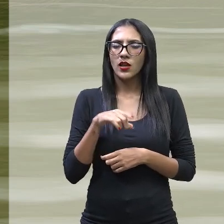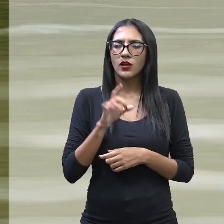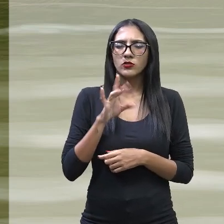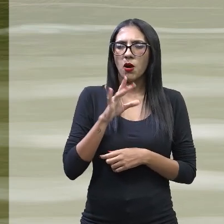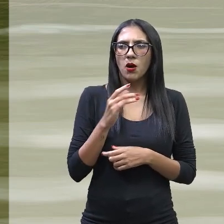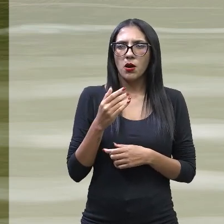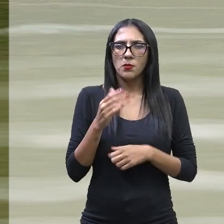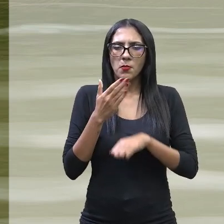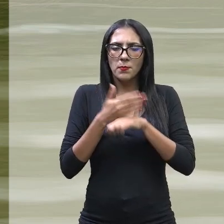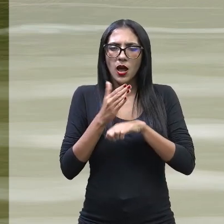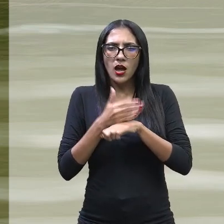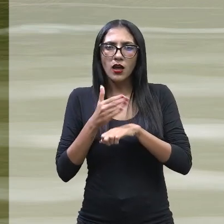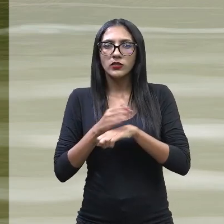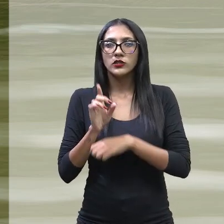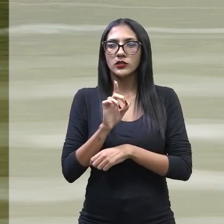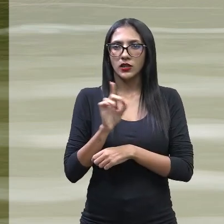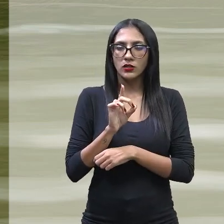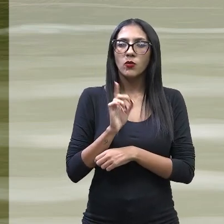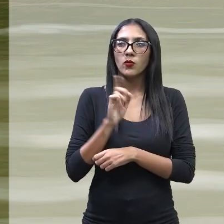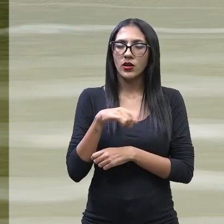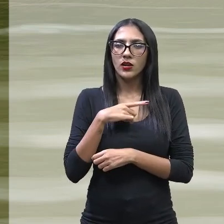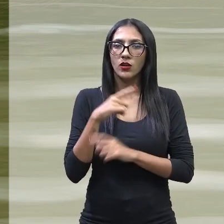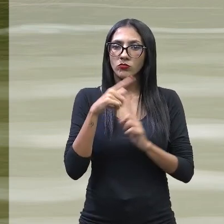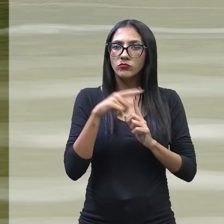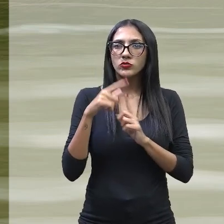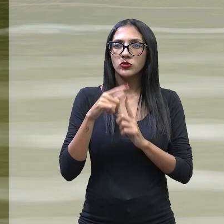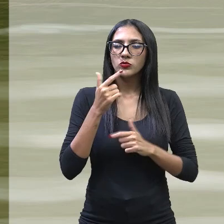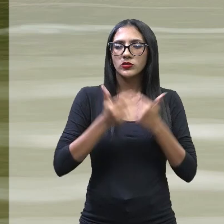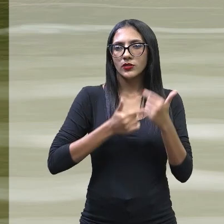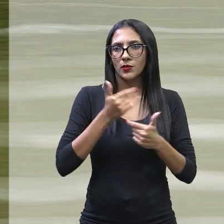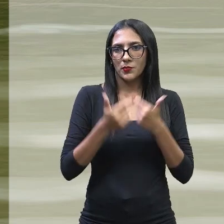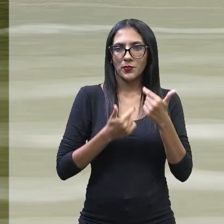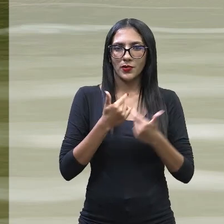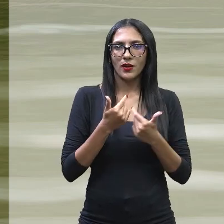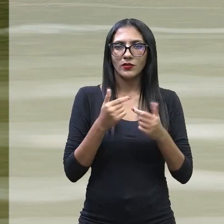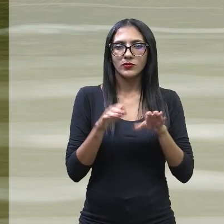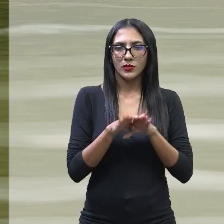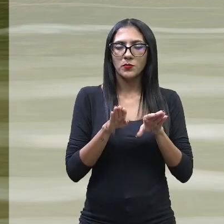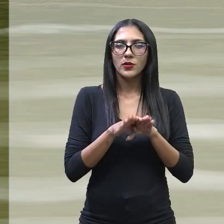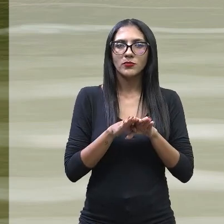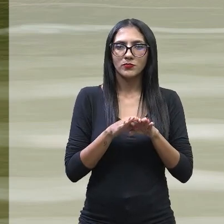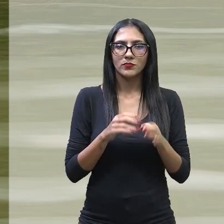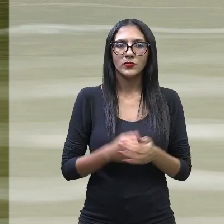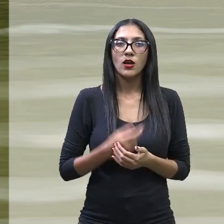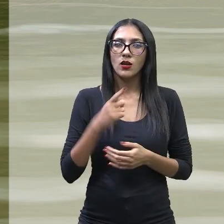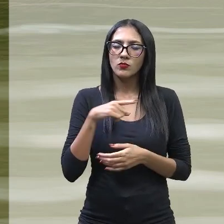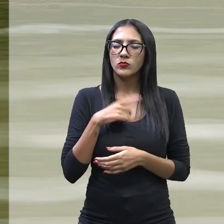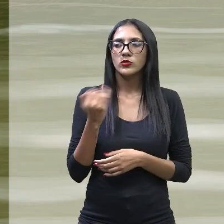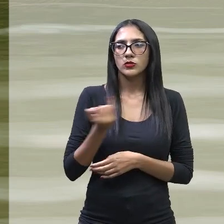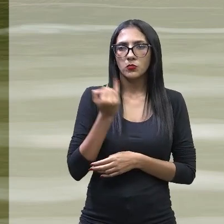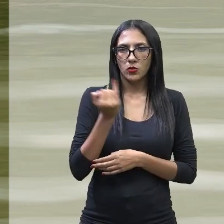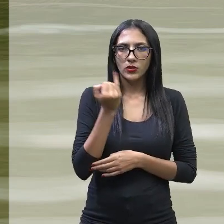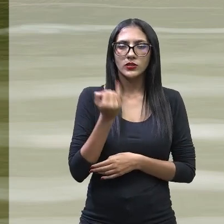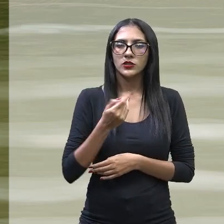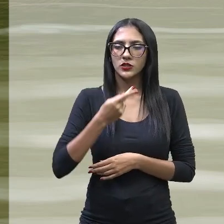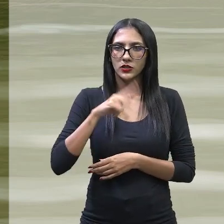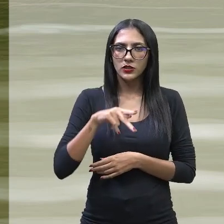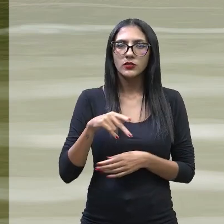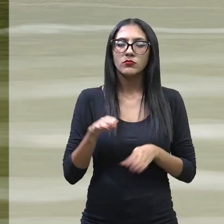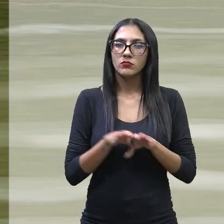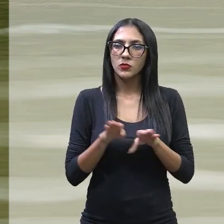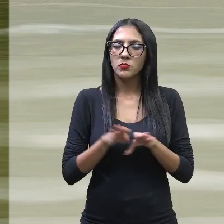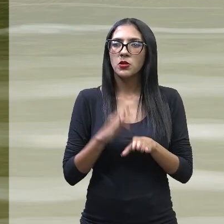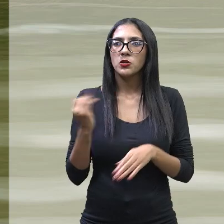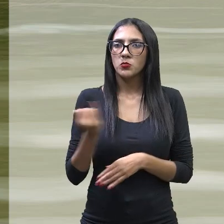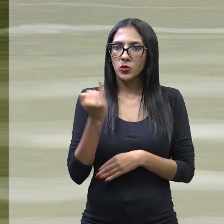Não é isso. Ela é uma ocupação, é um tipo de trabalho que é muito, muito praticado aqui na nossa região e de extrema